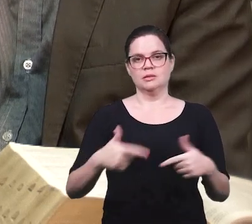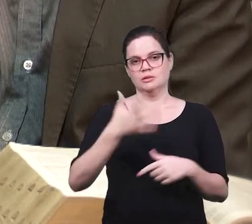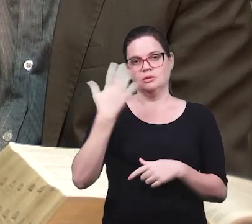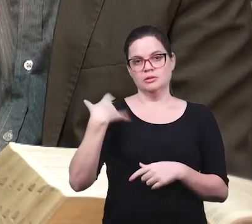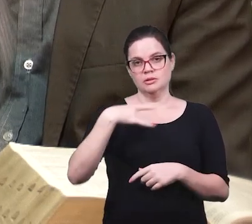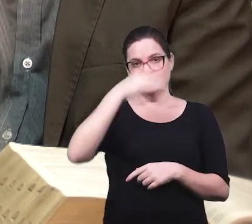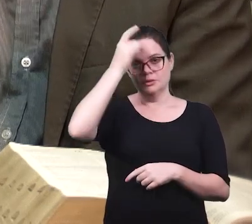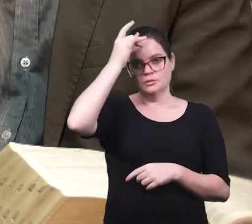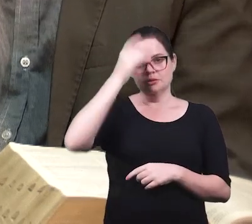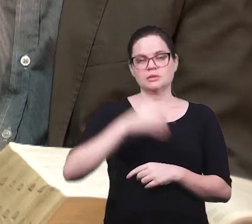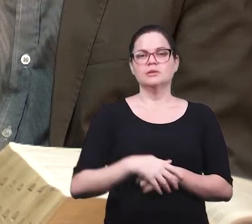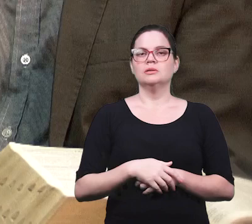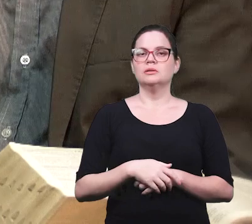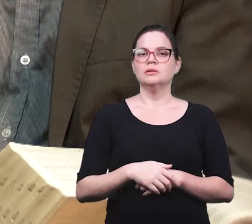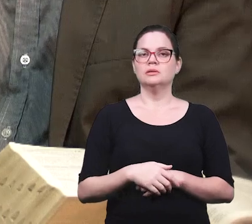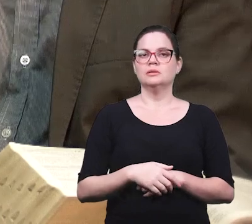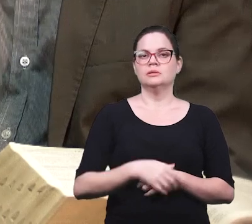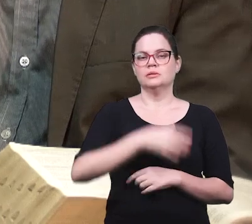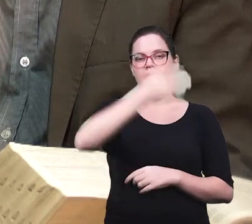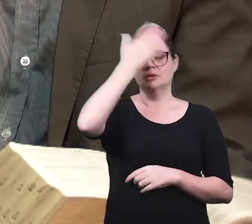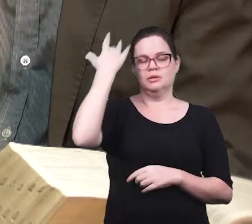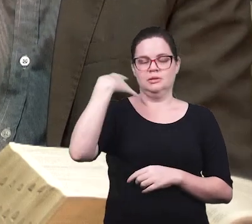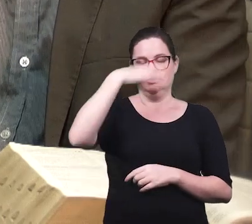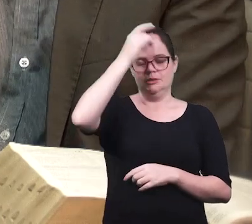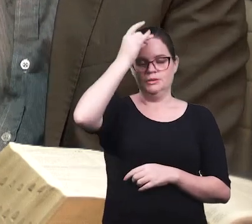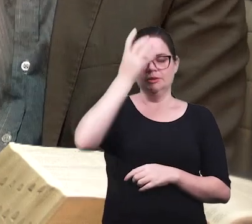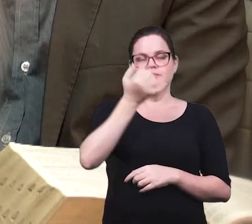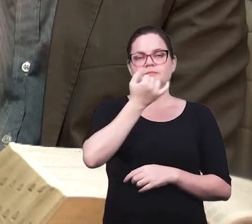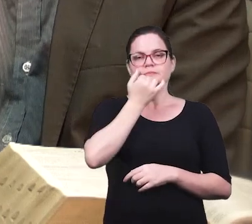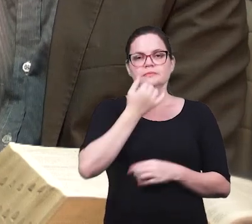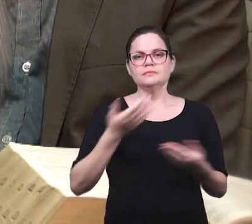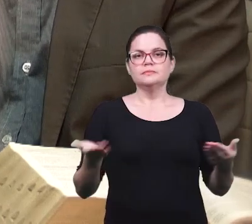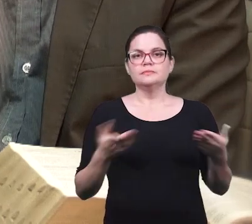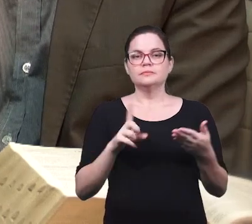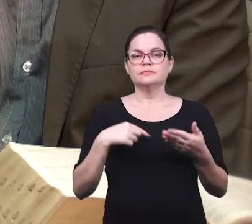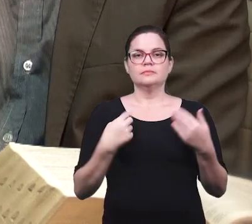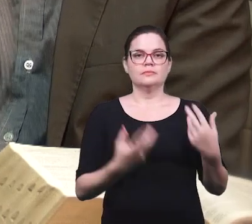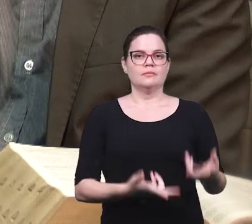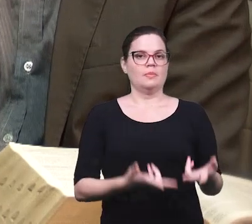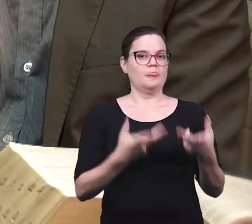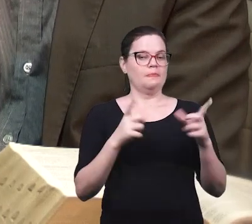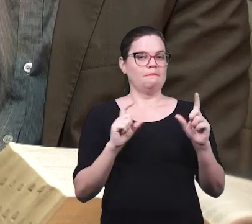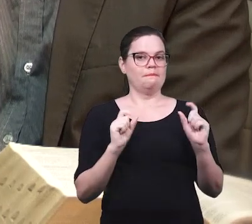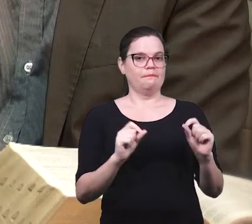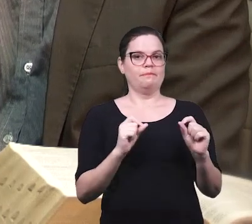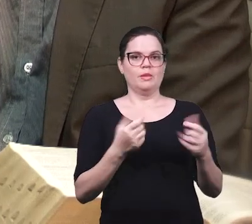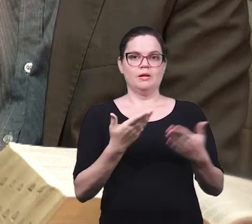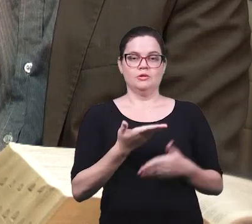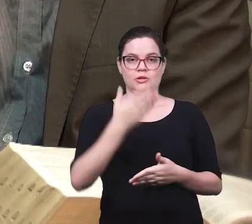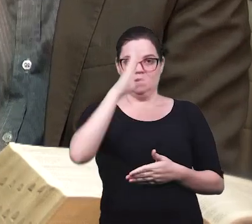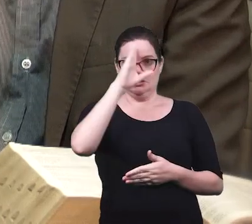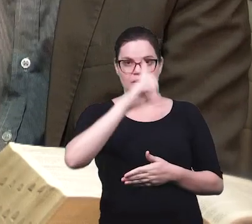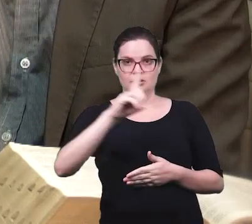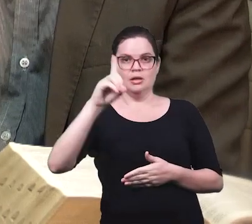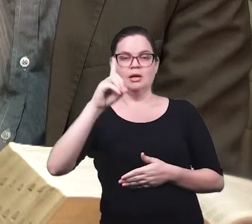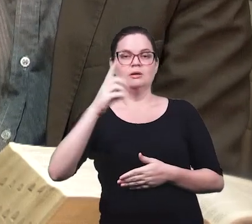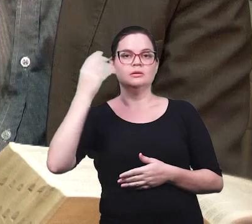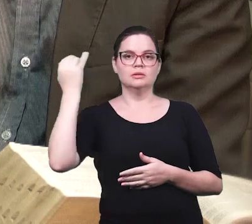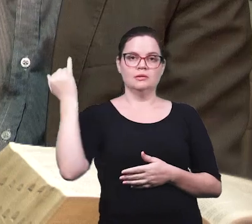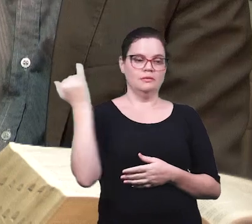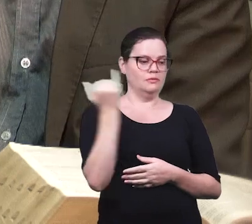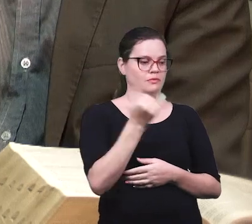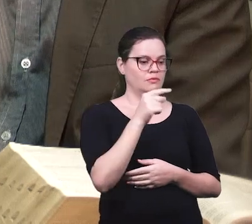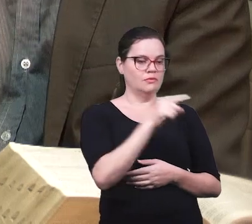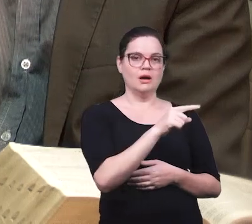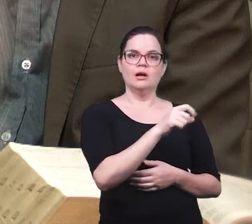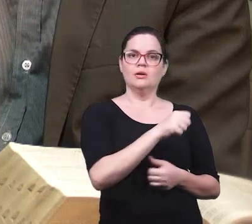Espírito Santo. E nós vemos agora a mudança que Deus proporcionou na vida de José. Começou como